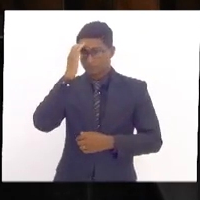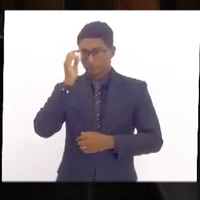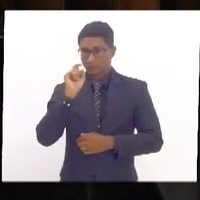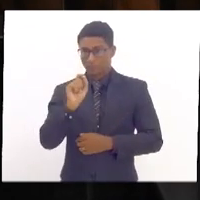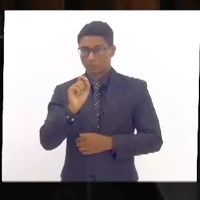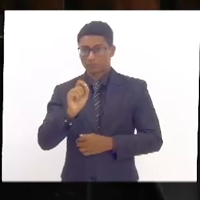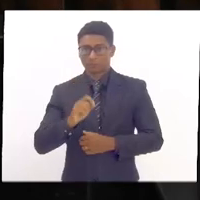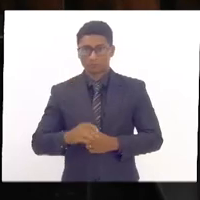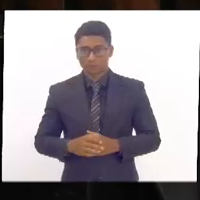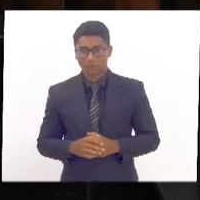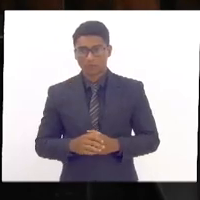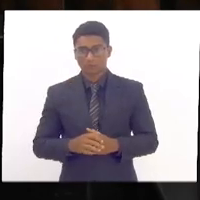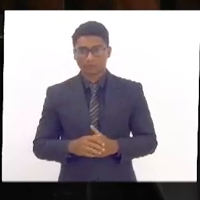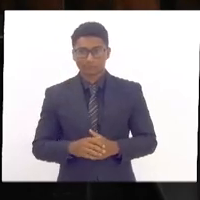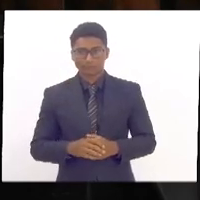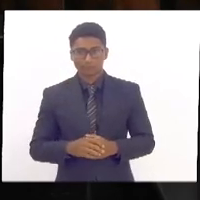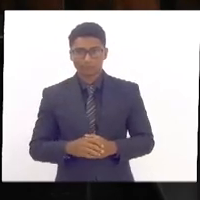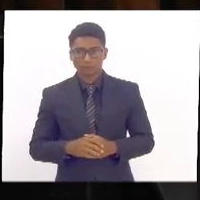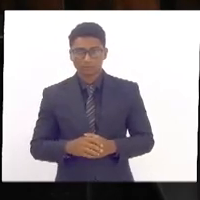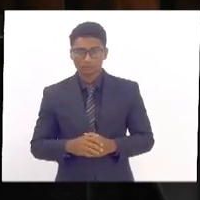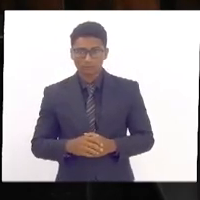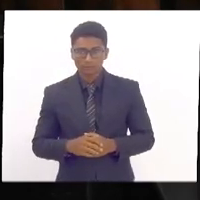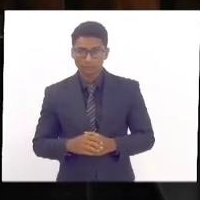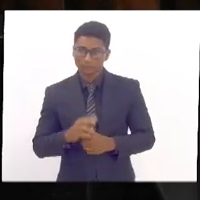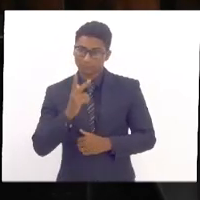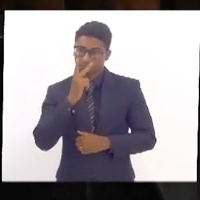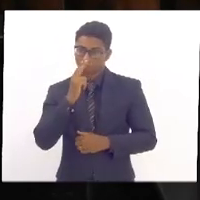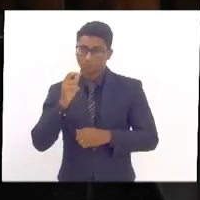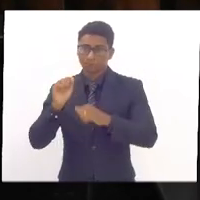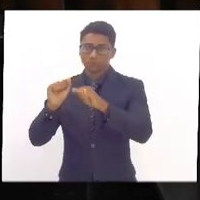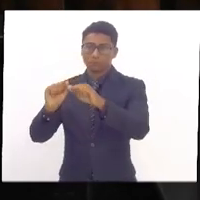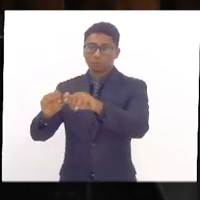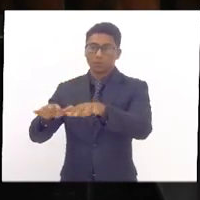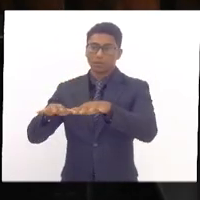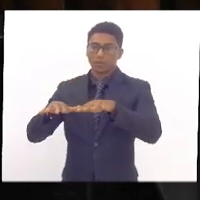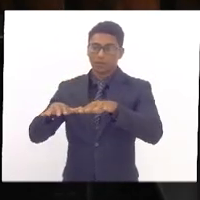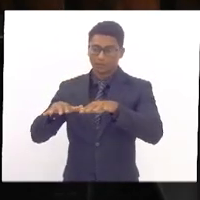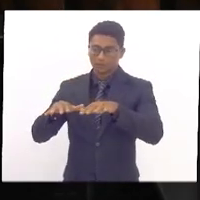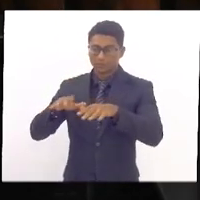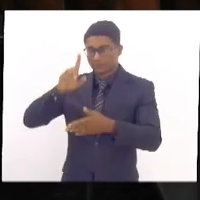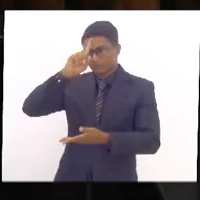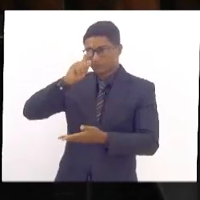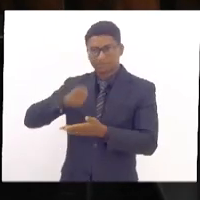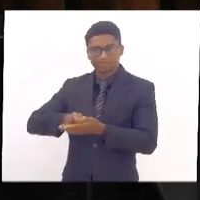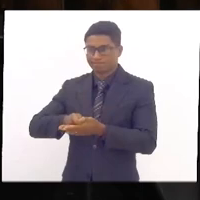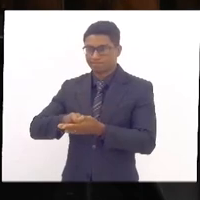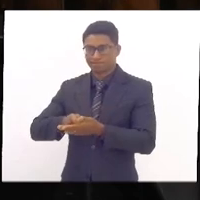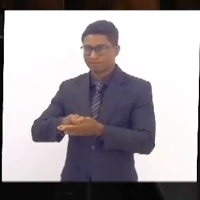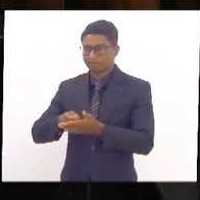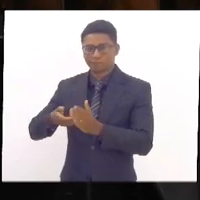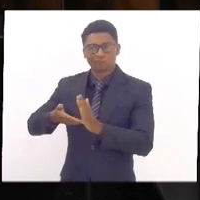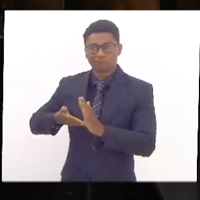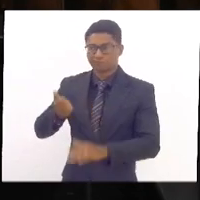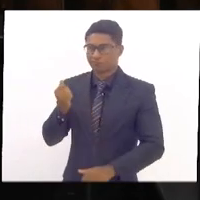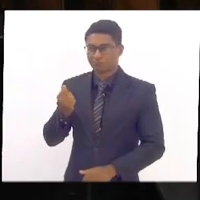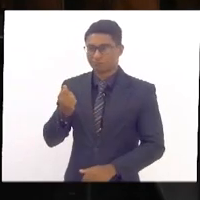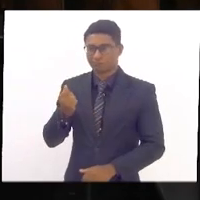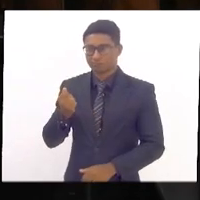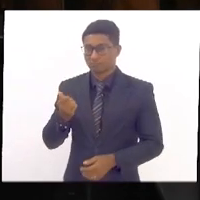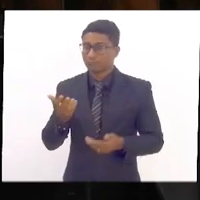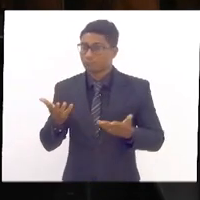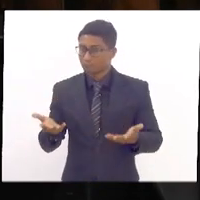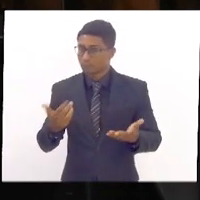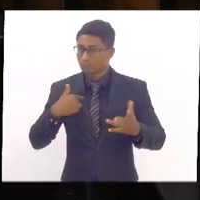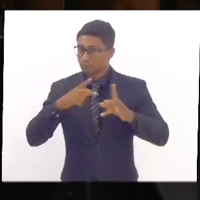tirar do plenário a decisão de regulamentação. Então, chamei a atenção e